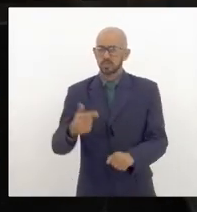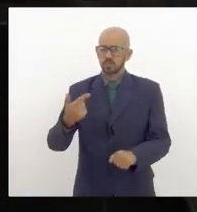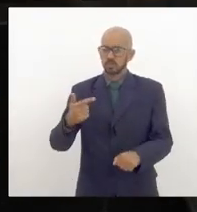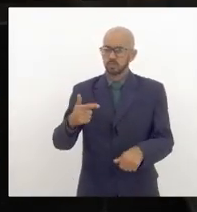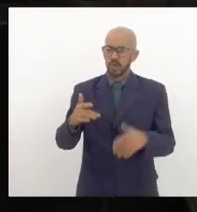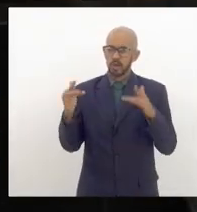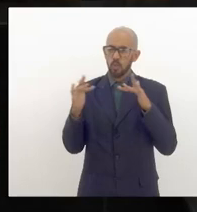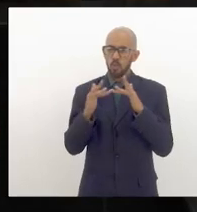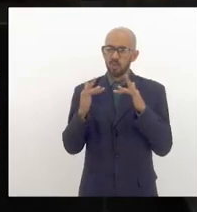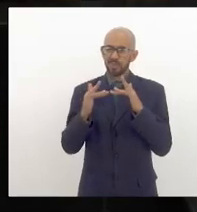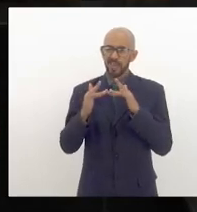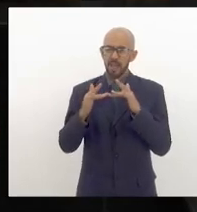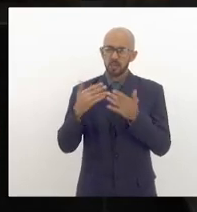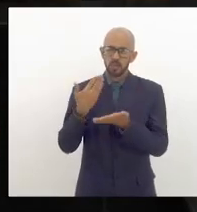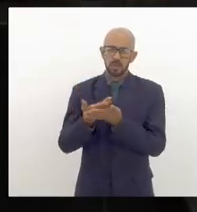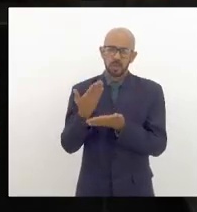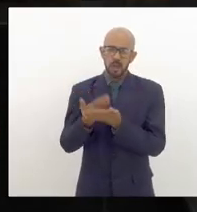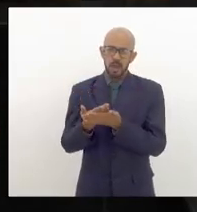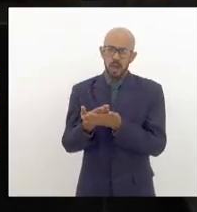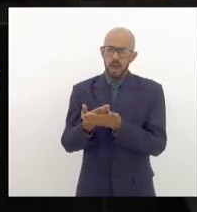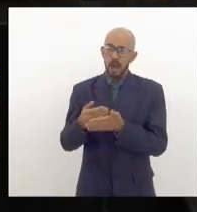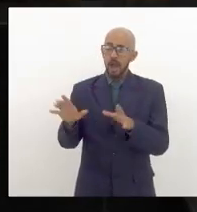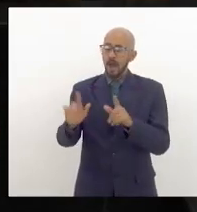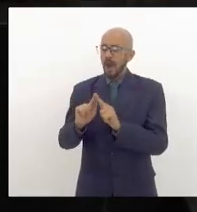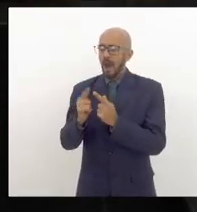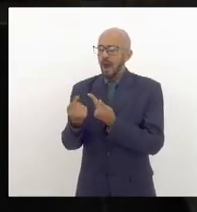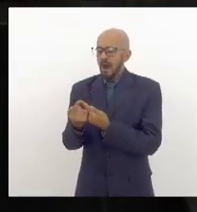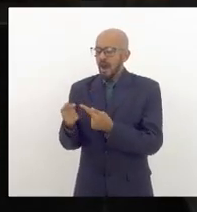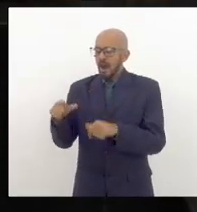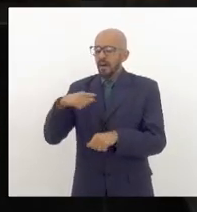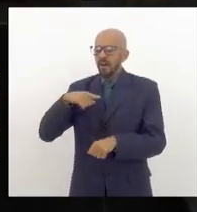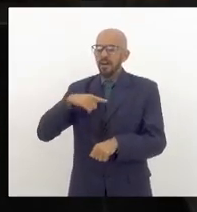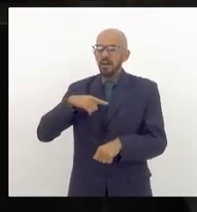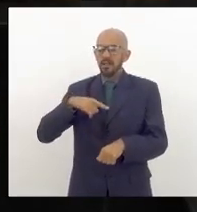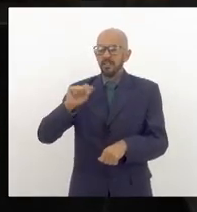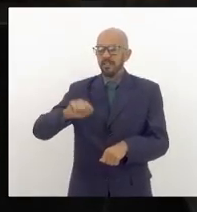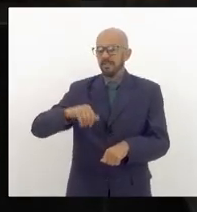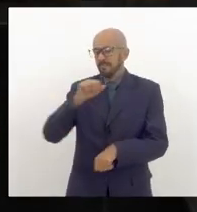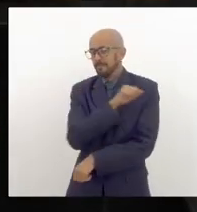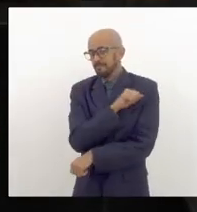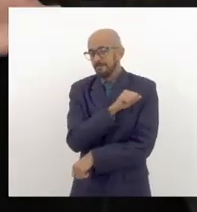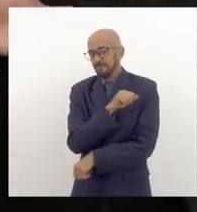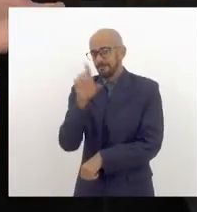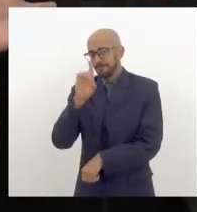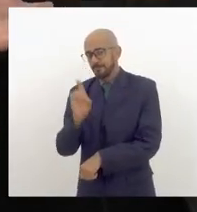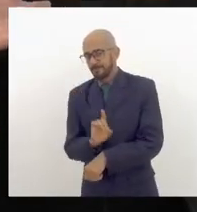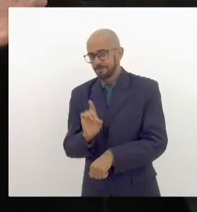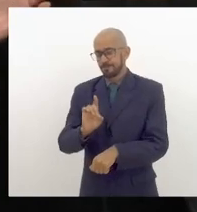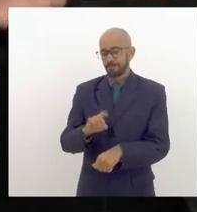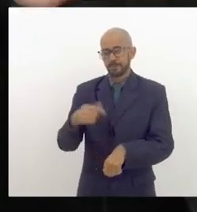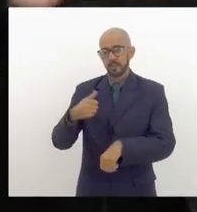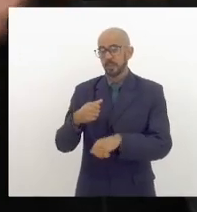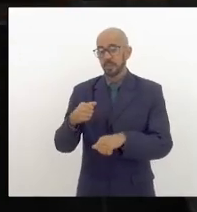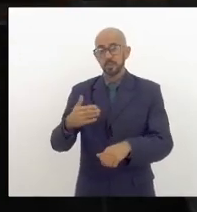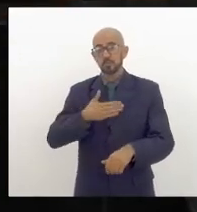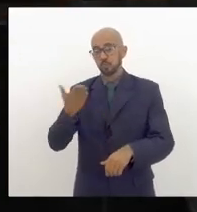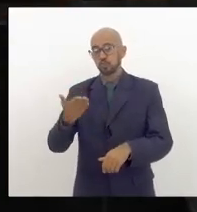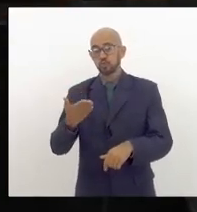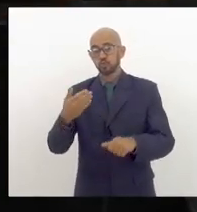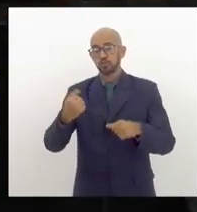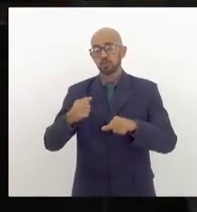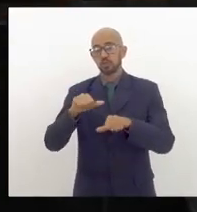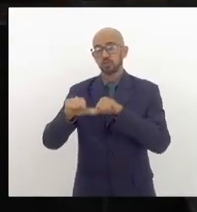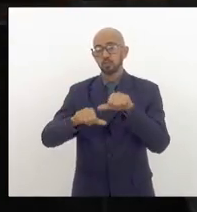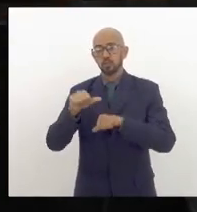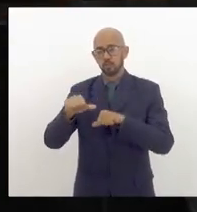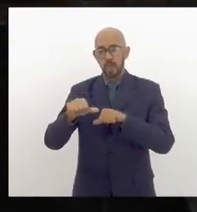convivência escolar nesse e diz com deficiência com necessidades educacionais especiais que de uma hora para outra estão tendo que mudar